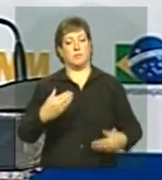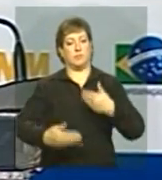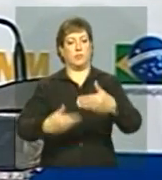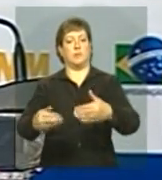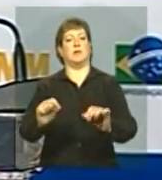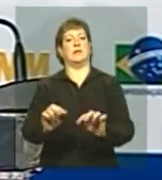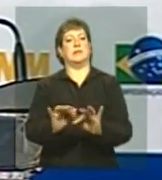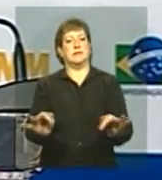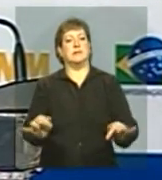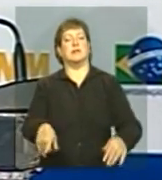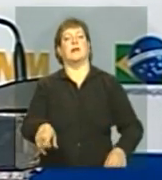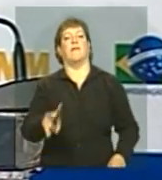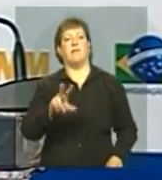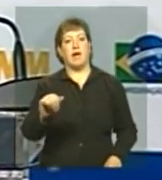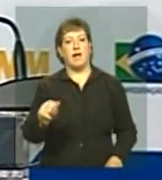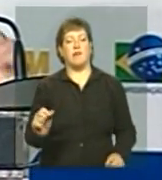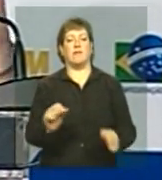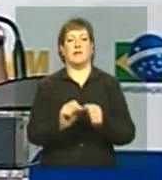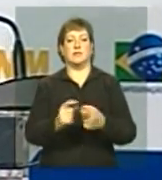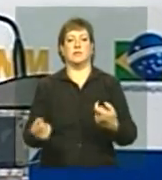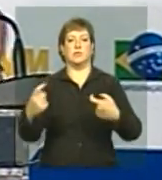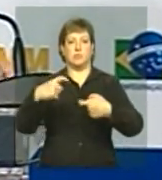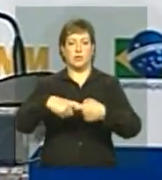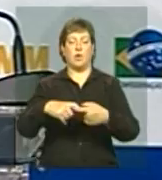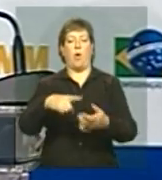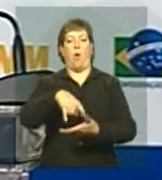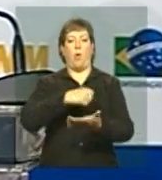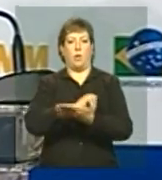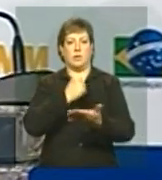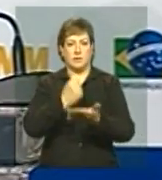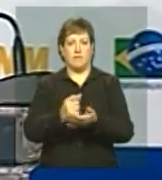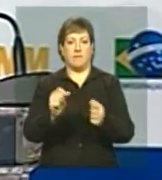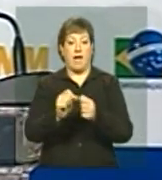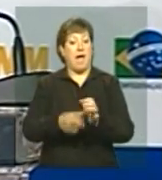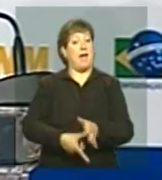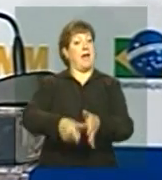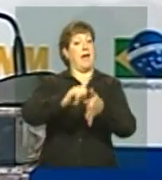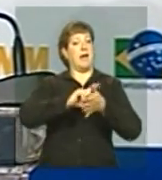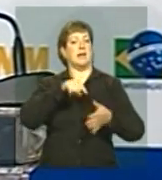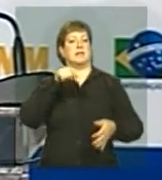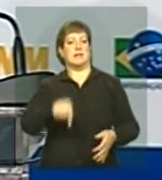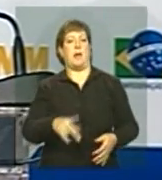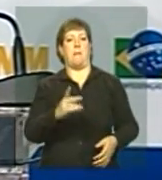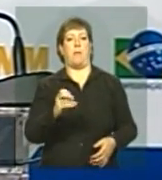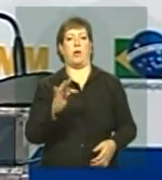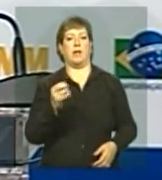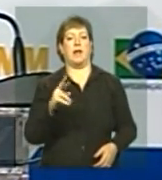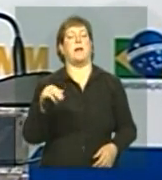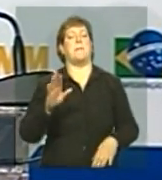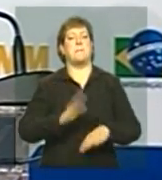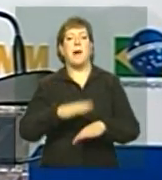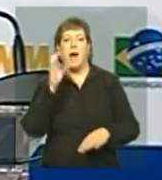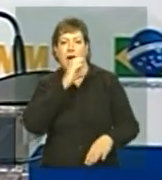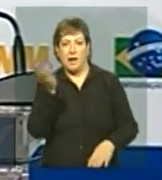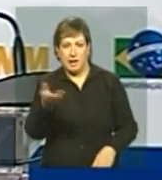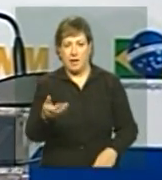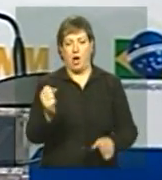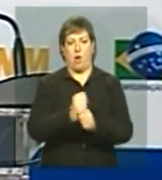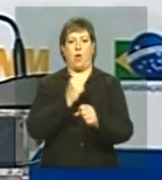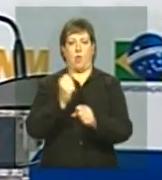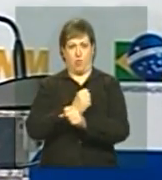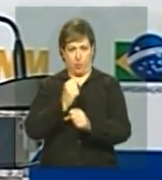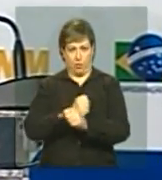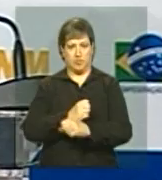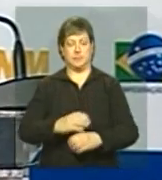simplificado será estendido aos contratos firmados antes da edição da portaria. para dar mais agilidade à execução de obras.